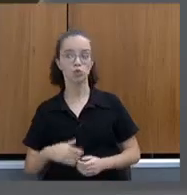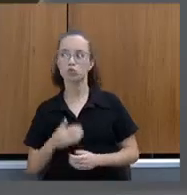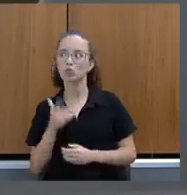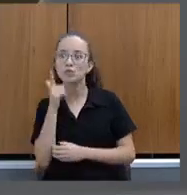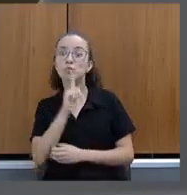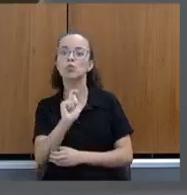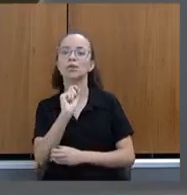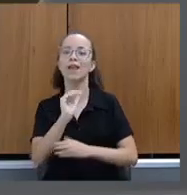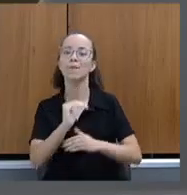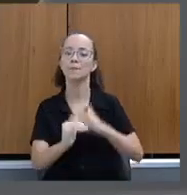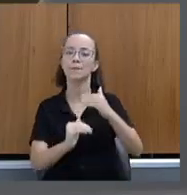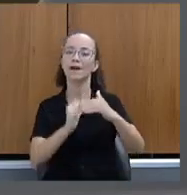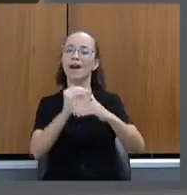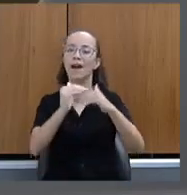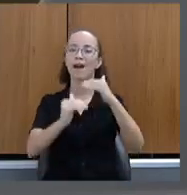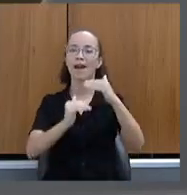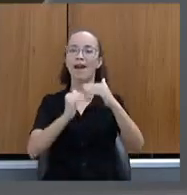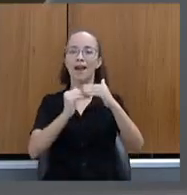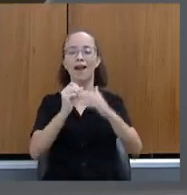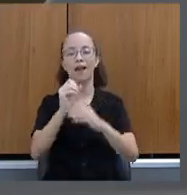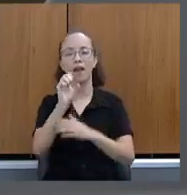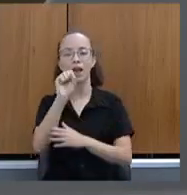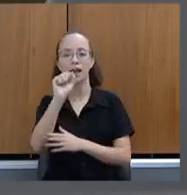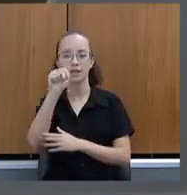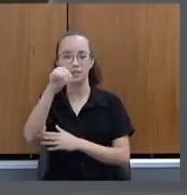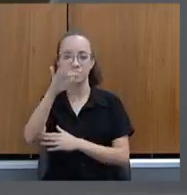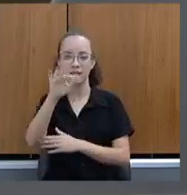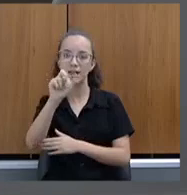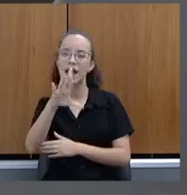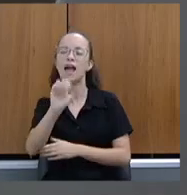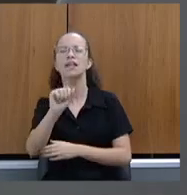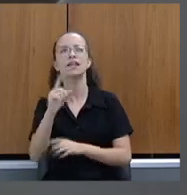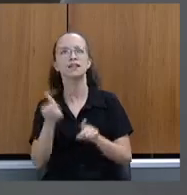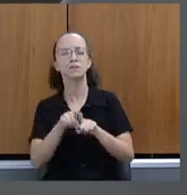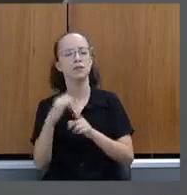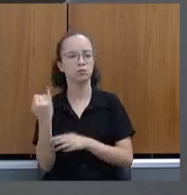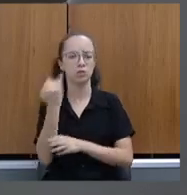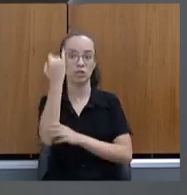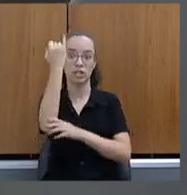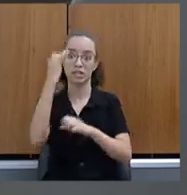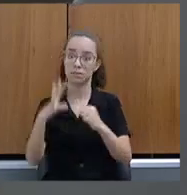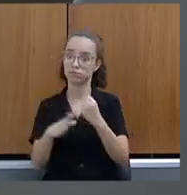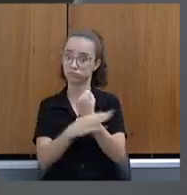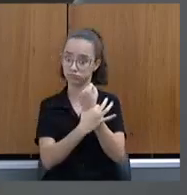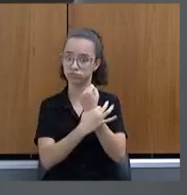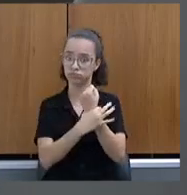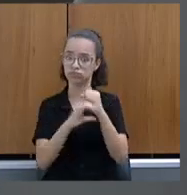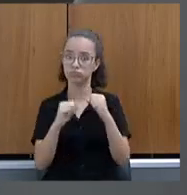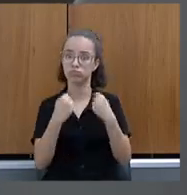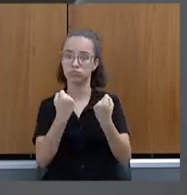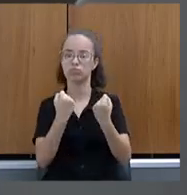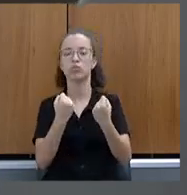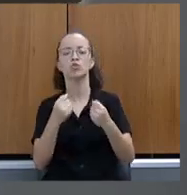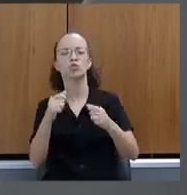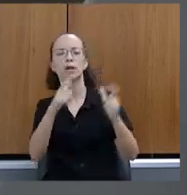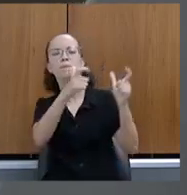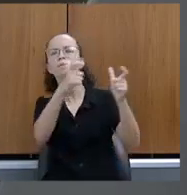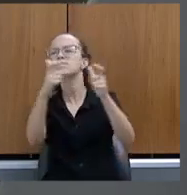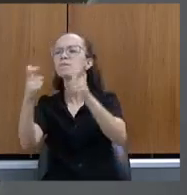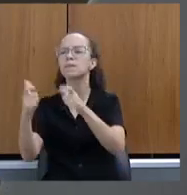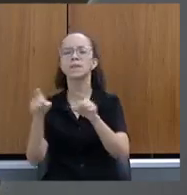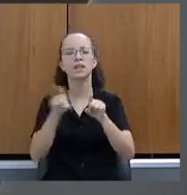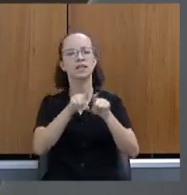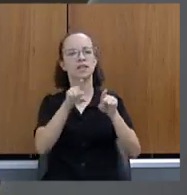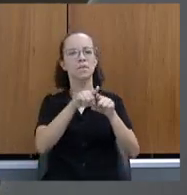avançar na questão orçamentária nesse debate da importância da Preservação né e na proteção dos territórios das